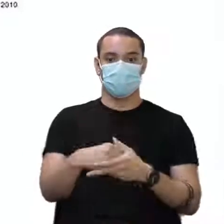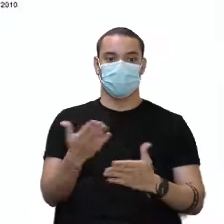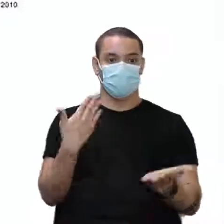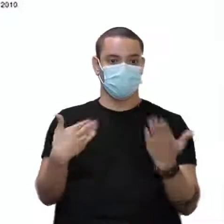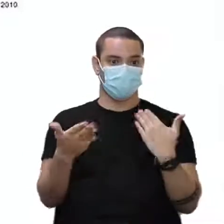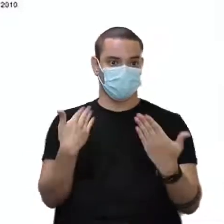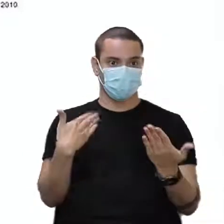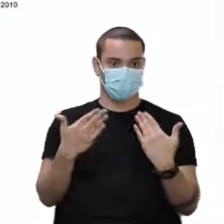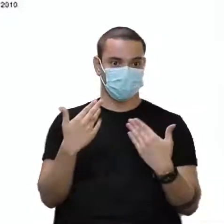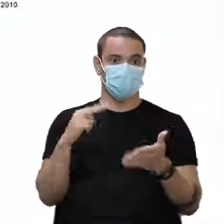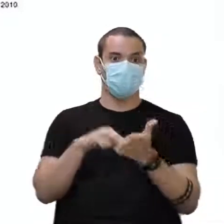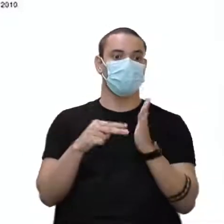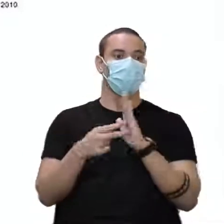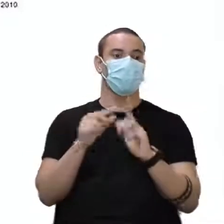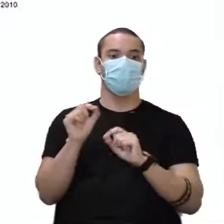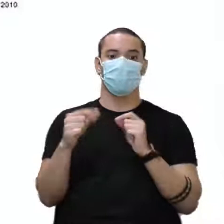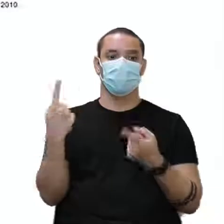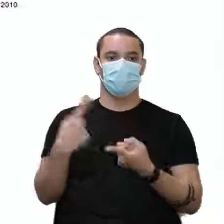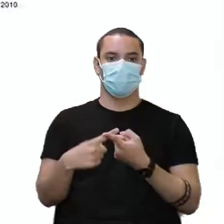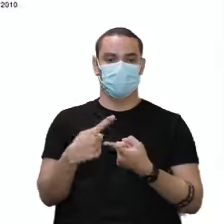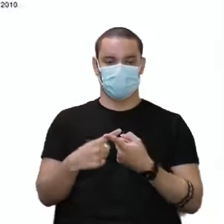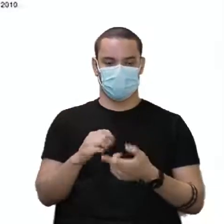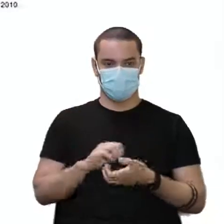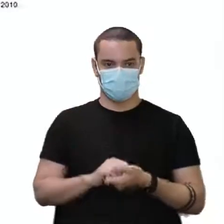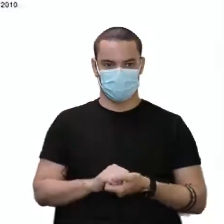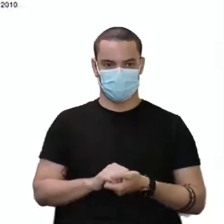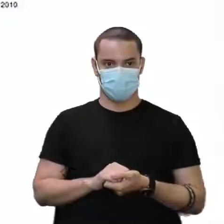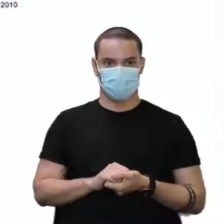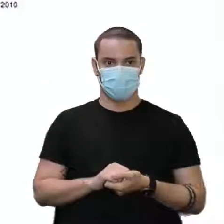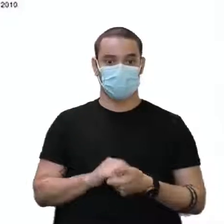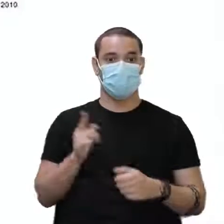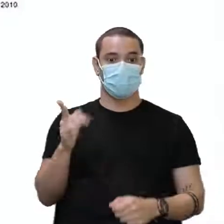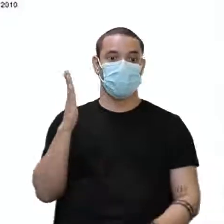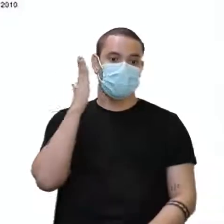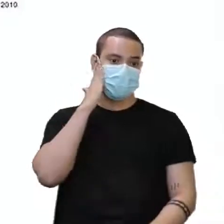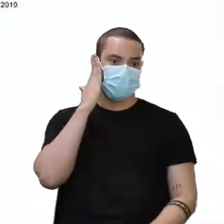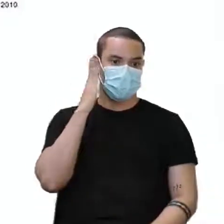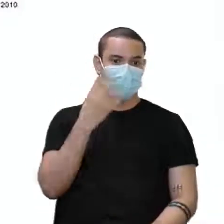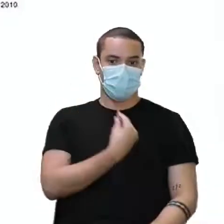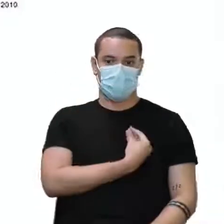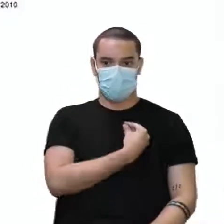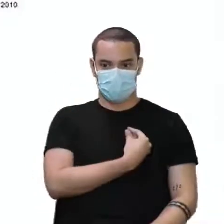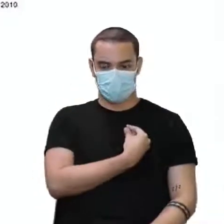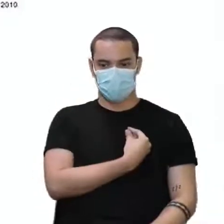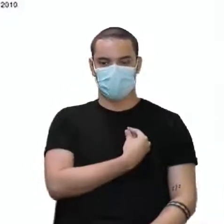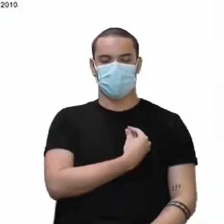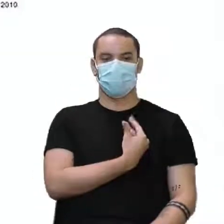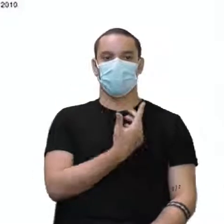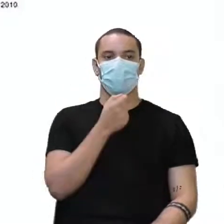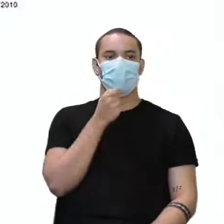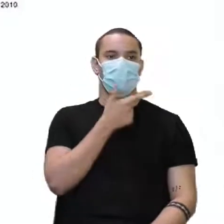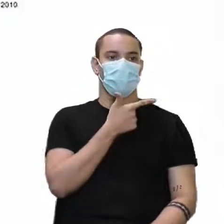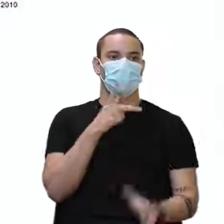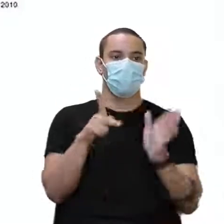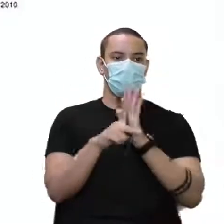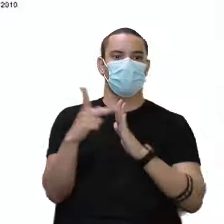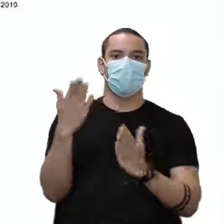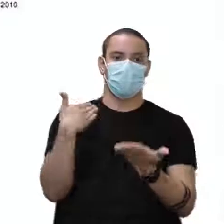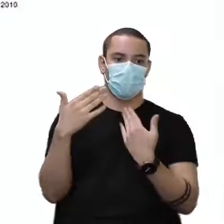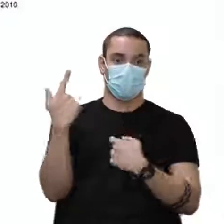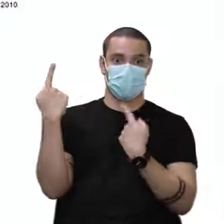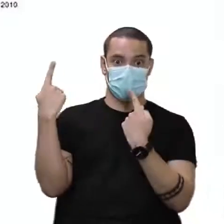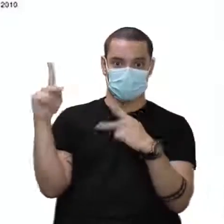entre John e Garfield acontece por quê? Então, aqui ele quer saber a presença desse efeito de humor nesse diálogo